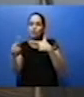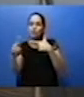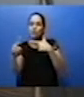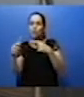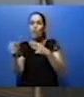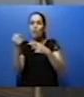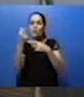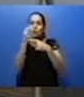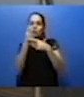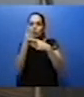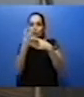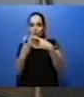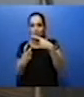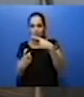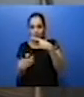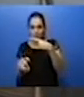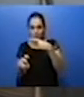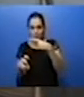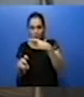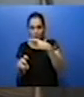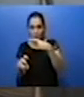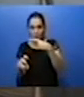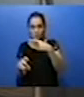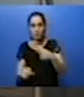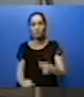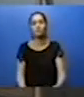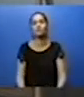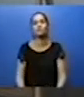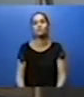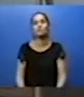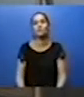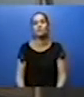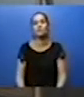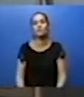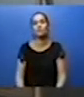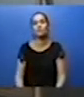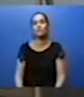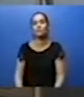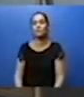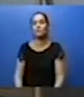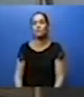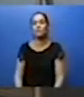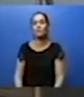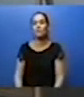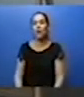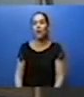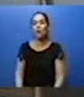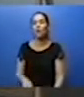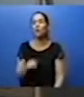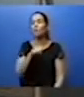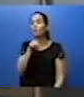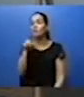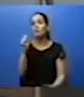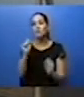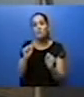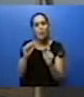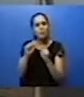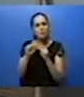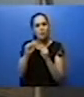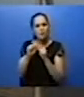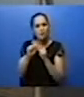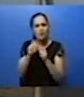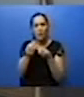ah tá certo é uma dica que eu passei nas últimas aulas